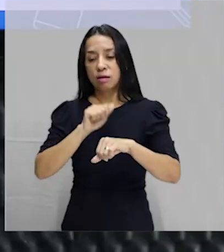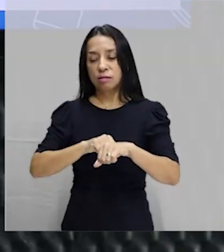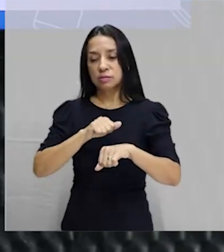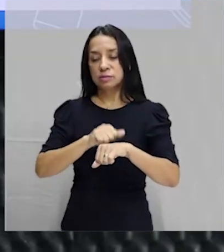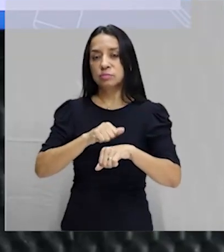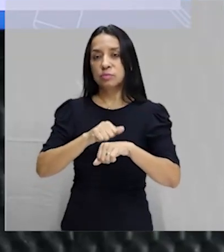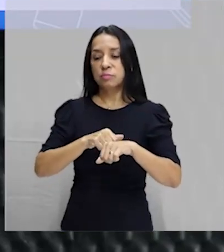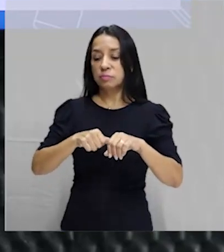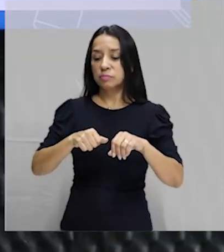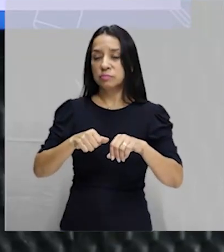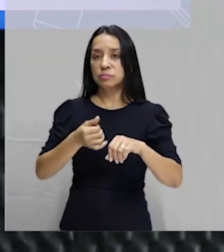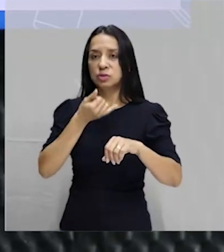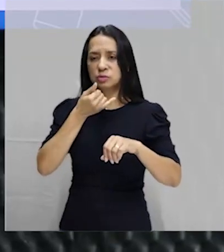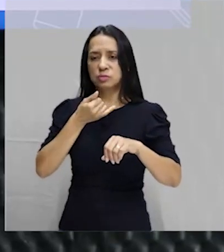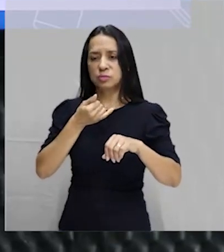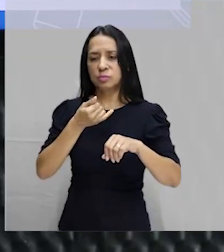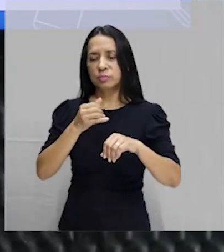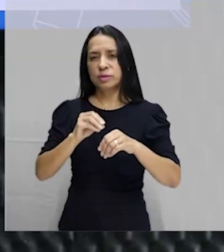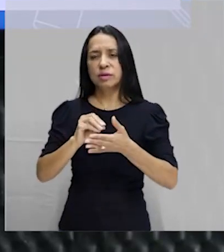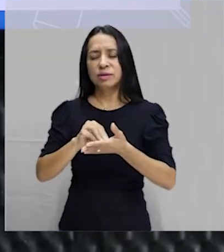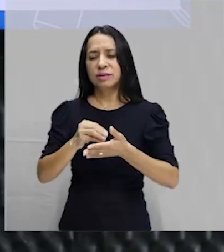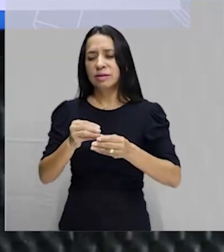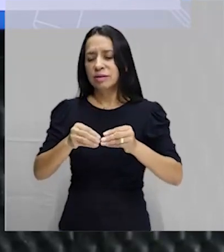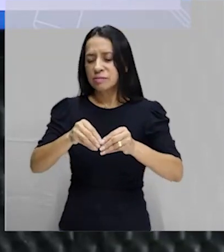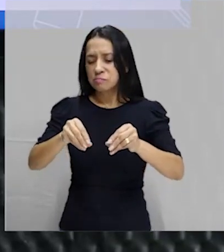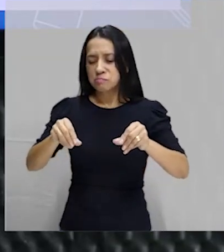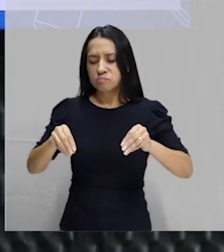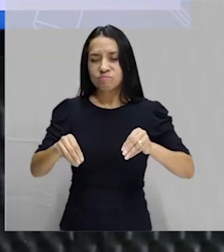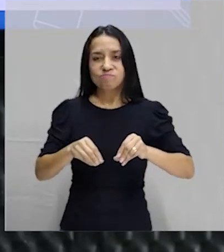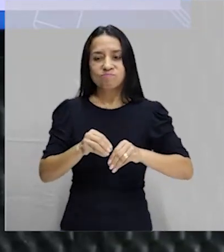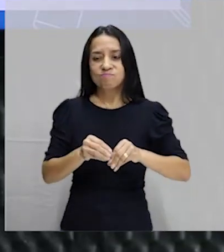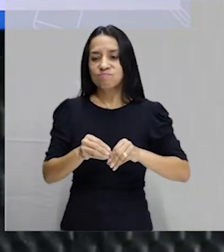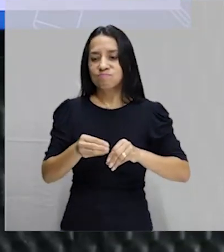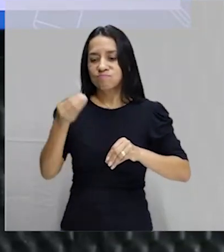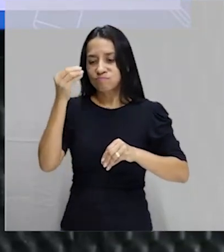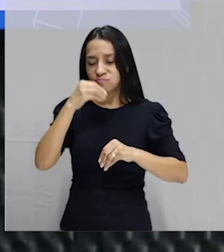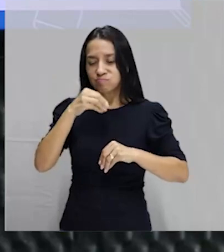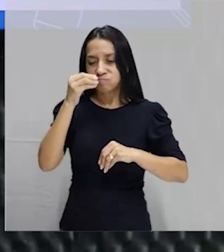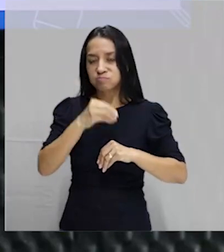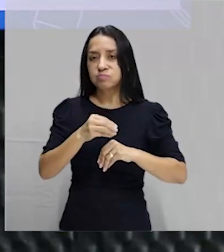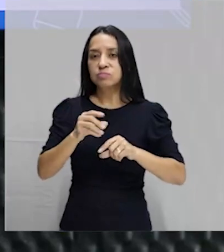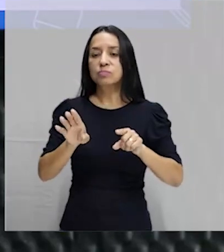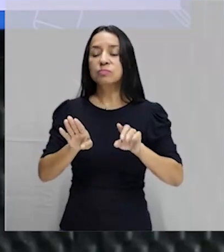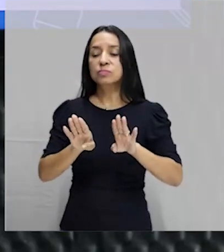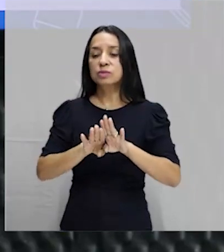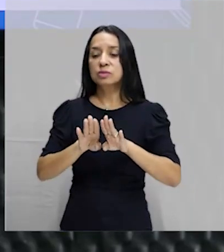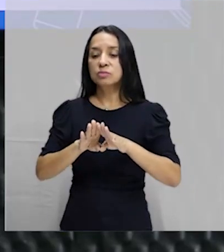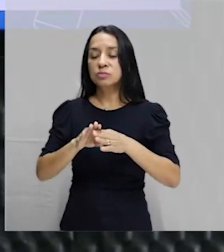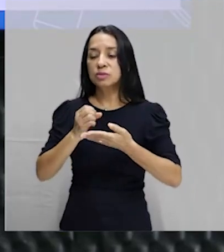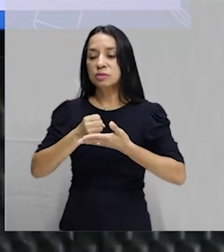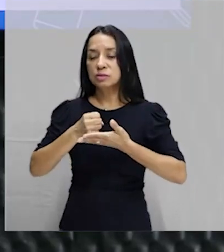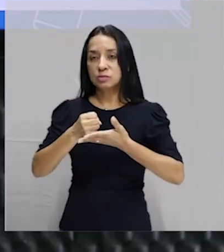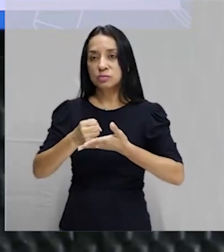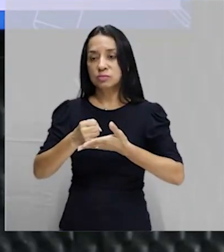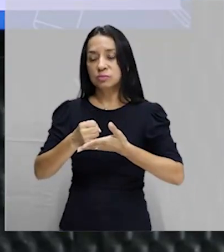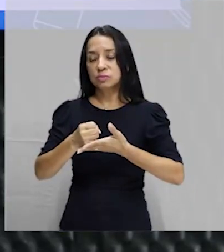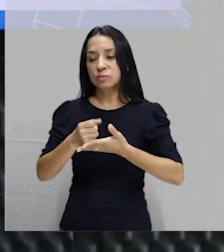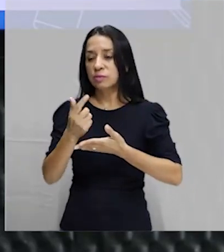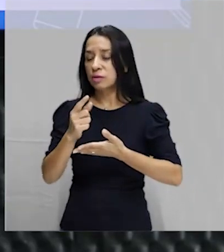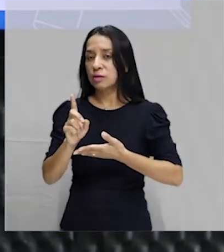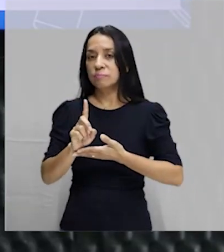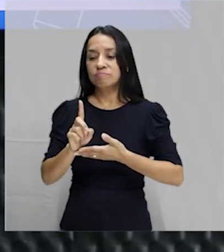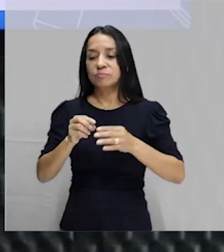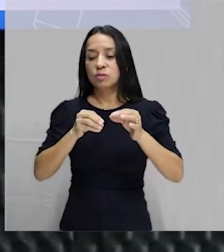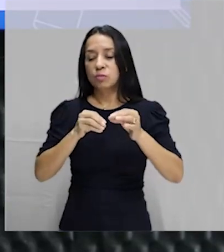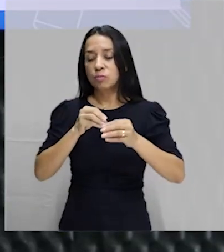pobreza do solo grego. A pobreza do solo também contribui para a desorganização desse